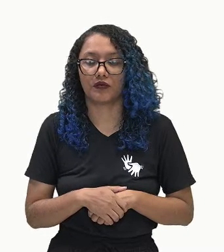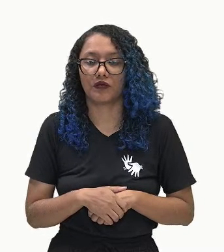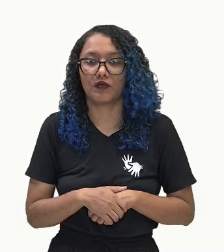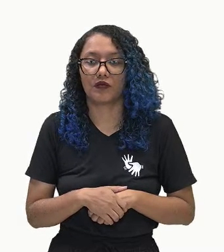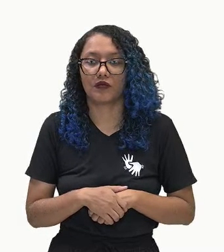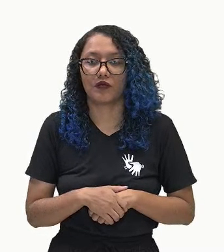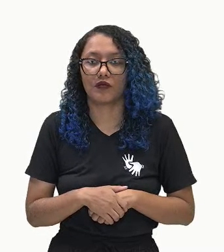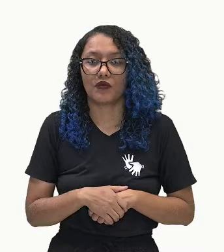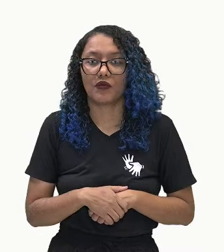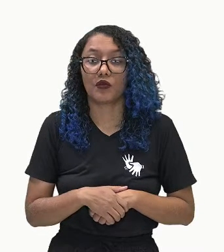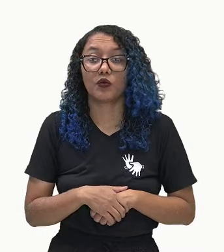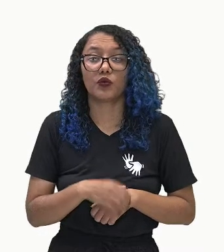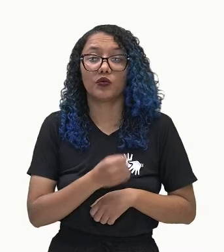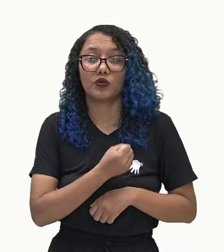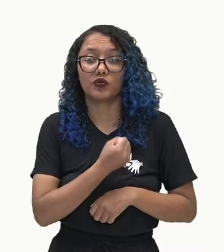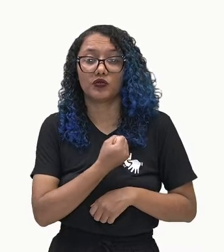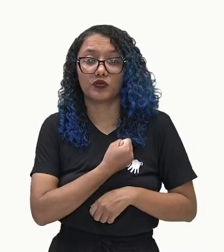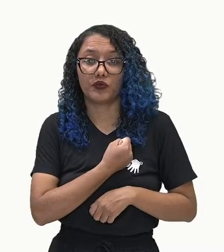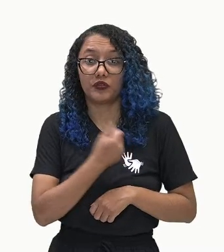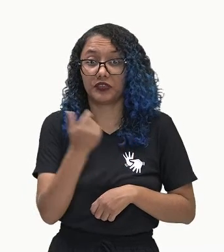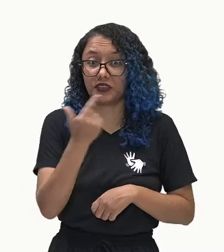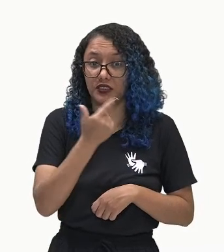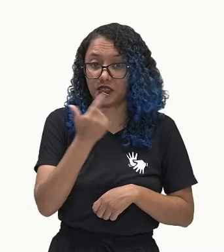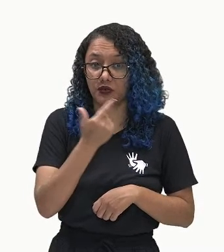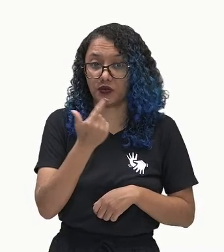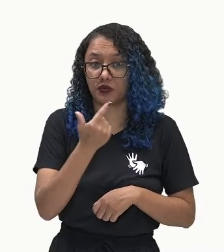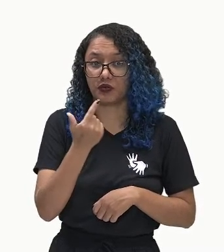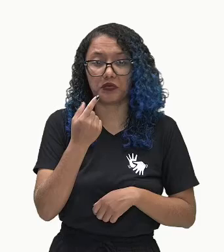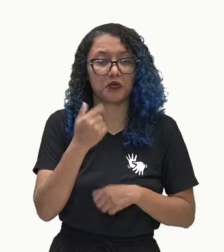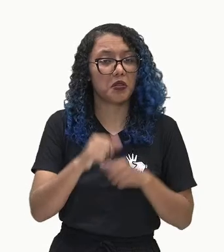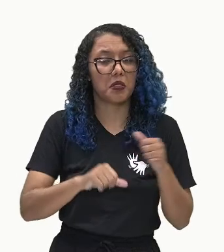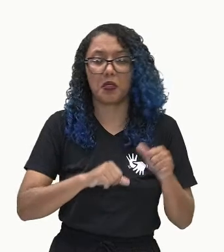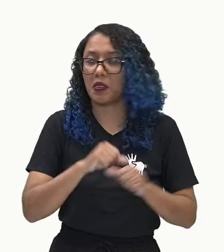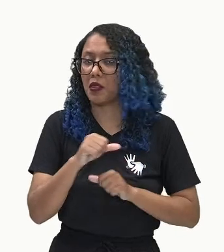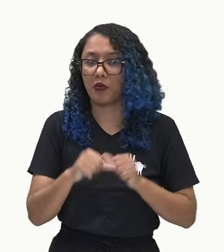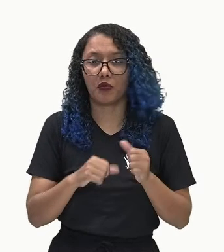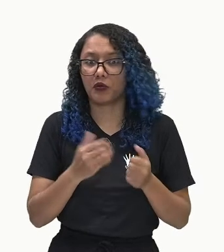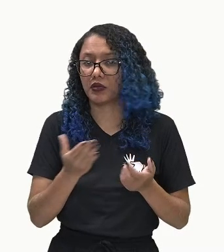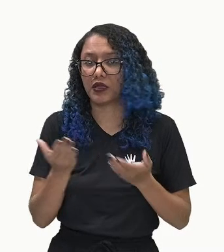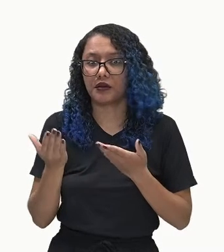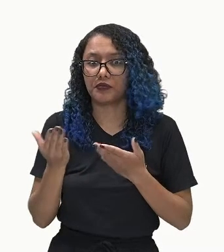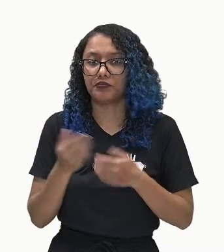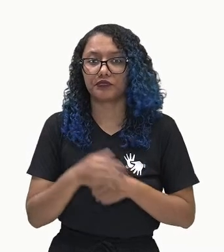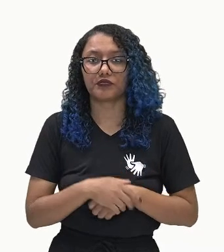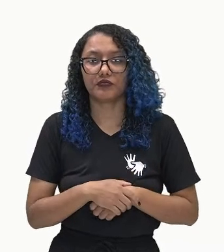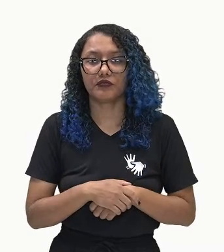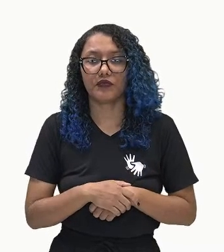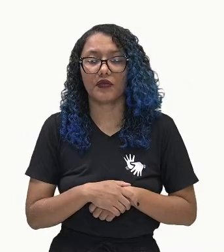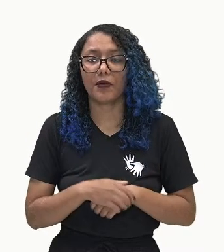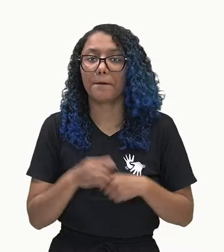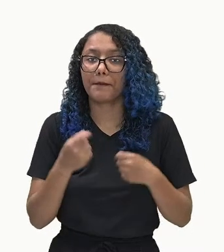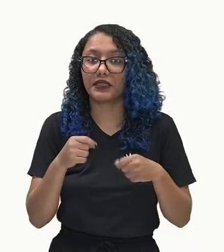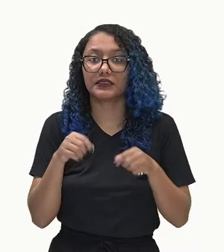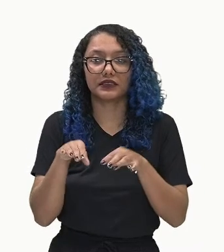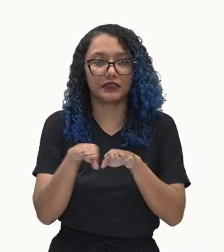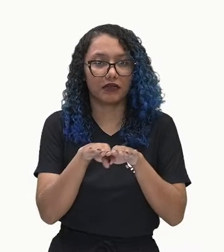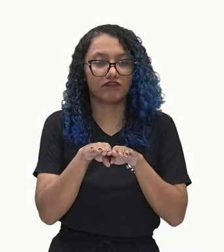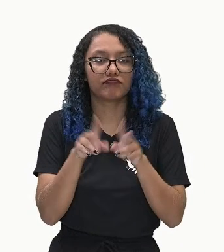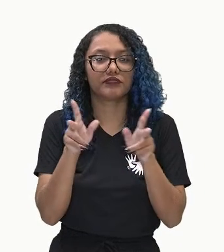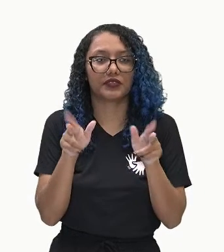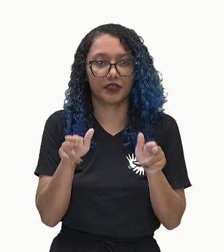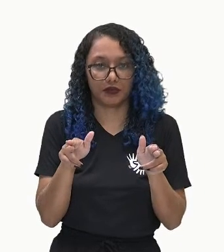dois pontos são os valores que não mudam. São valores que têm que ser exatamente